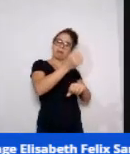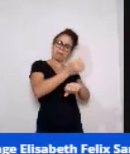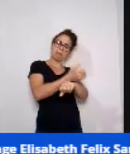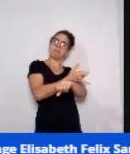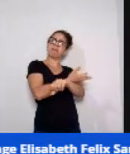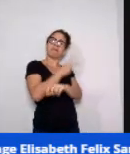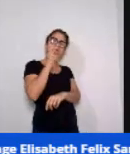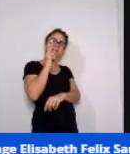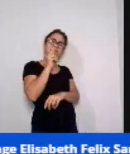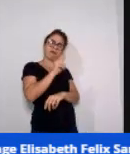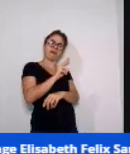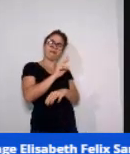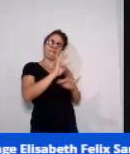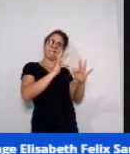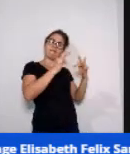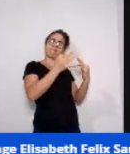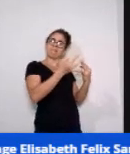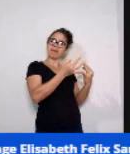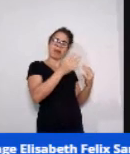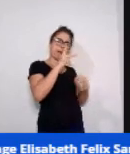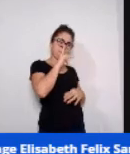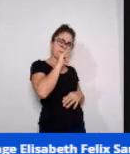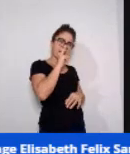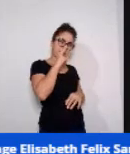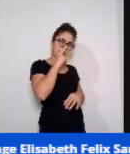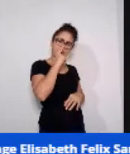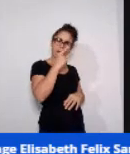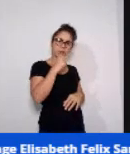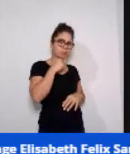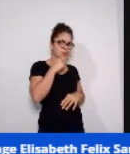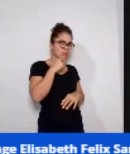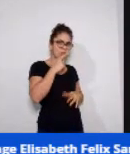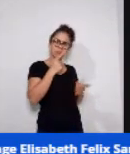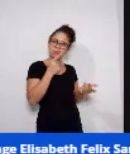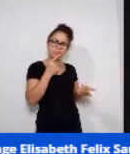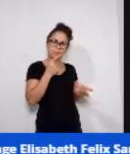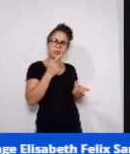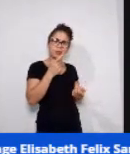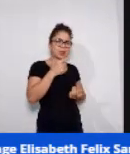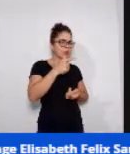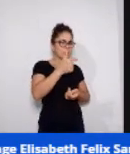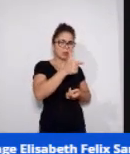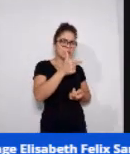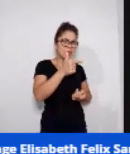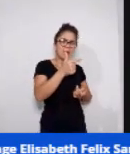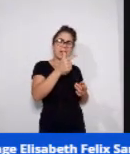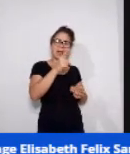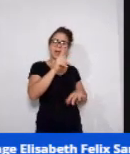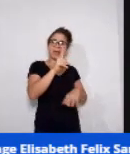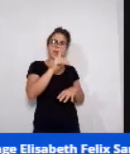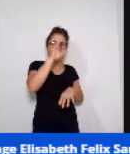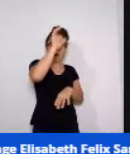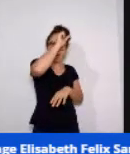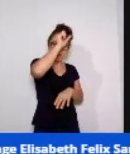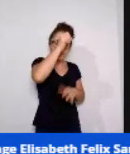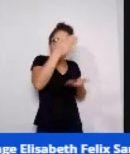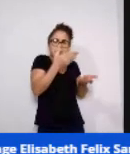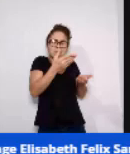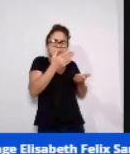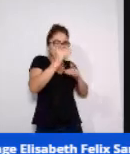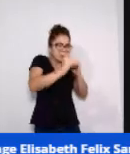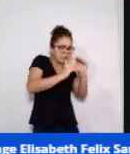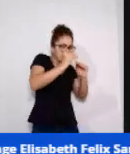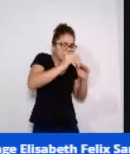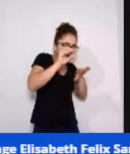o pai e a mãe que ele não consegue, ele não tem condições pedagógicas ali para desenvolver aquela atividade